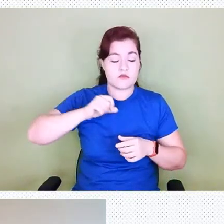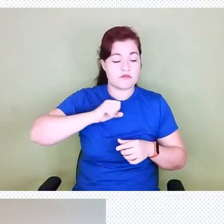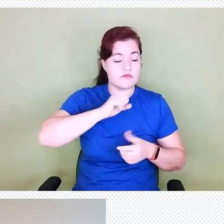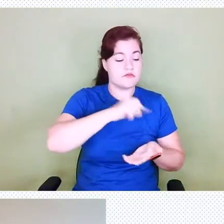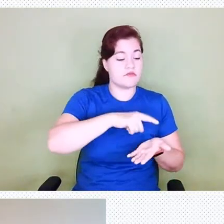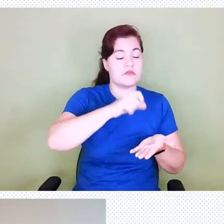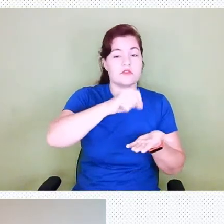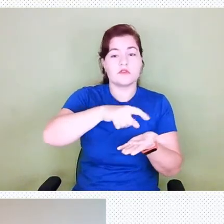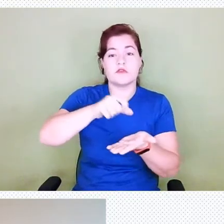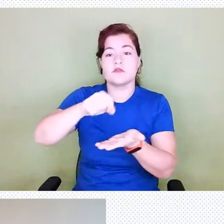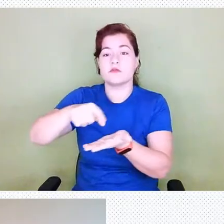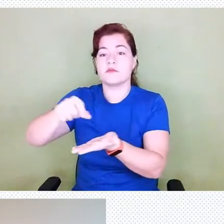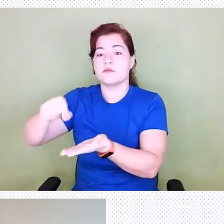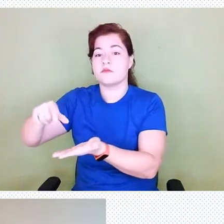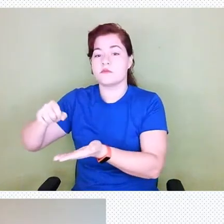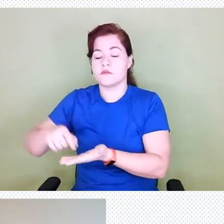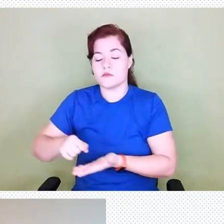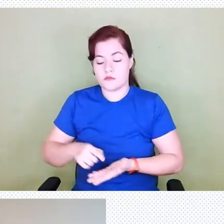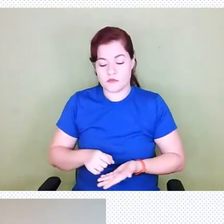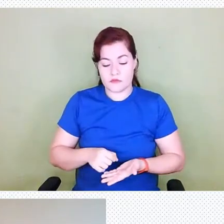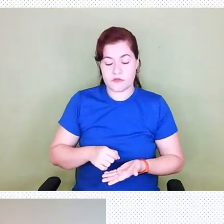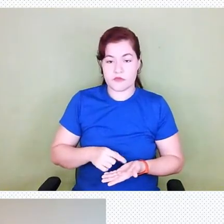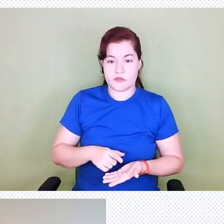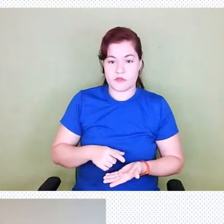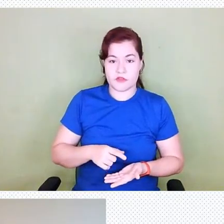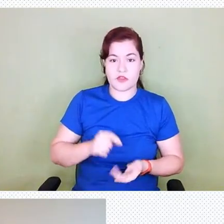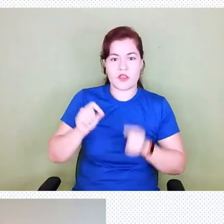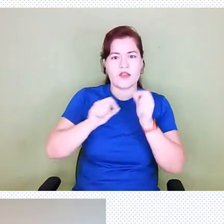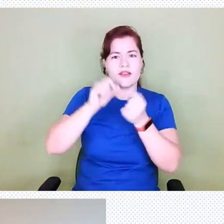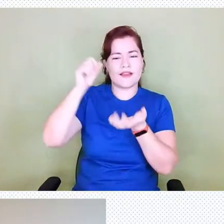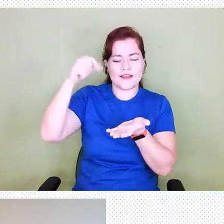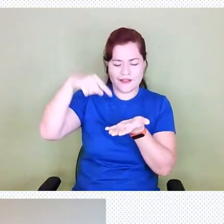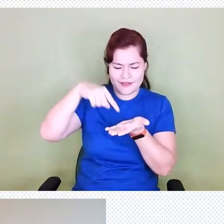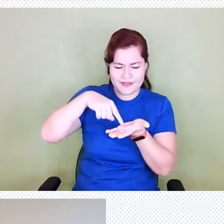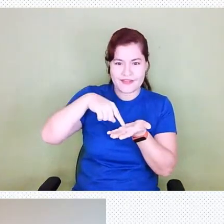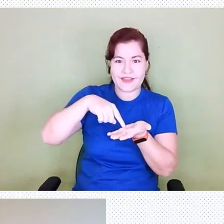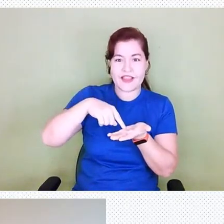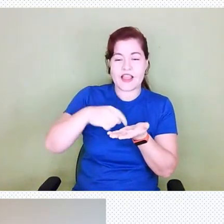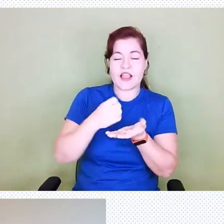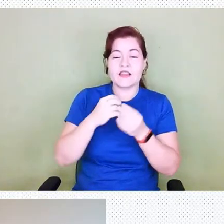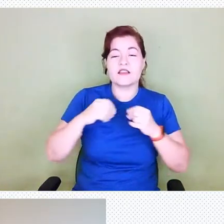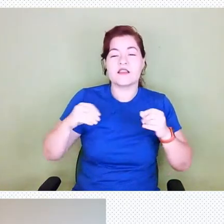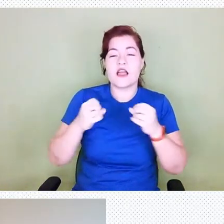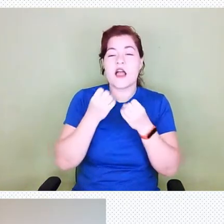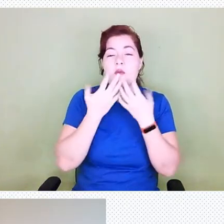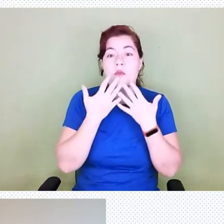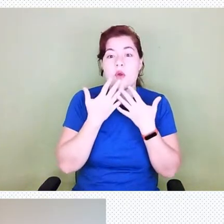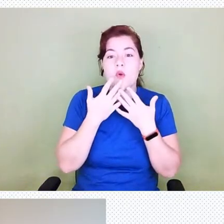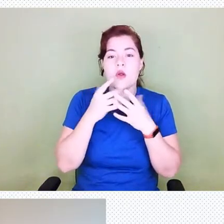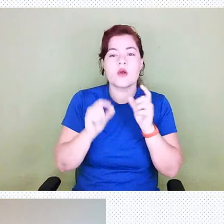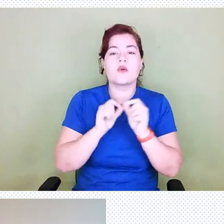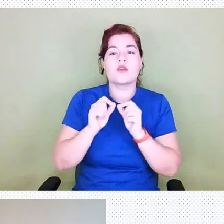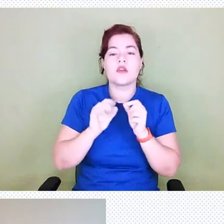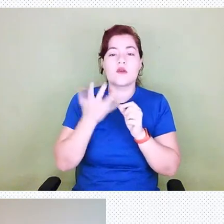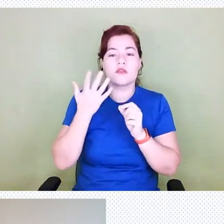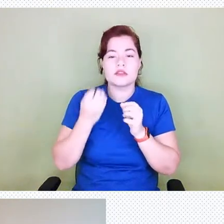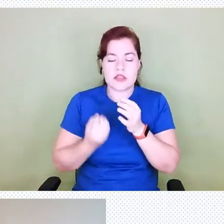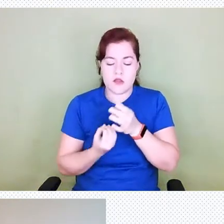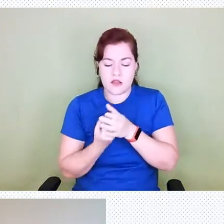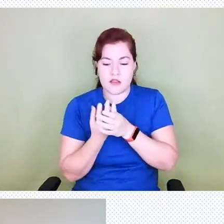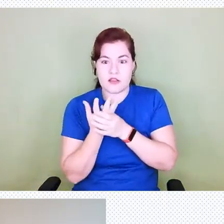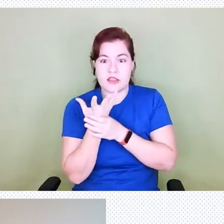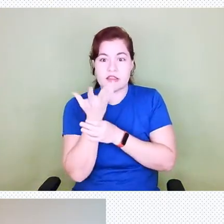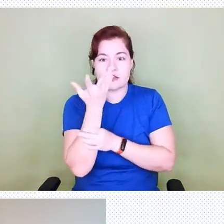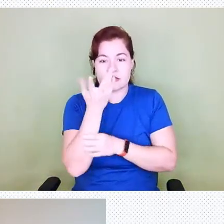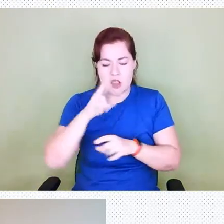sementes caíram. E quando ele diz que a semente caiu em terra boa, cresceu e multiplicou-se